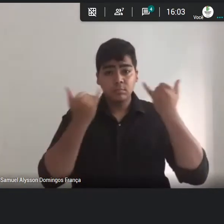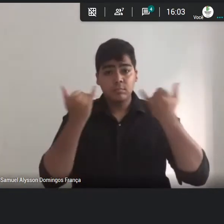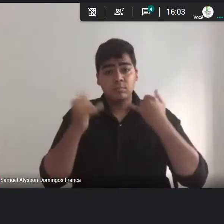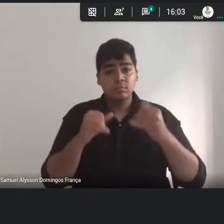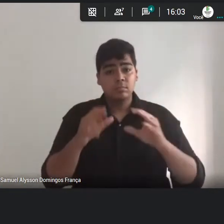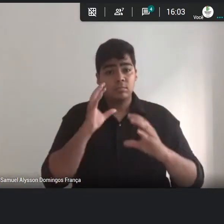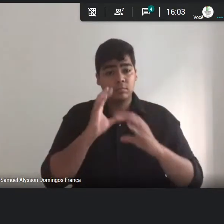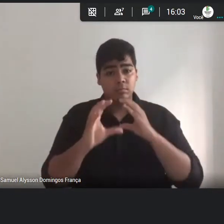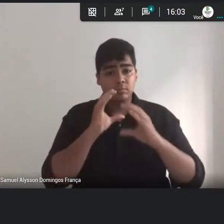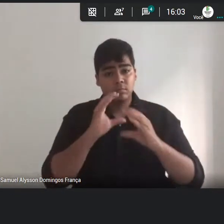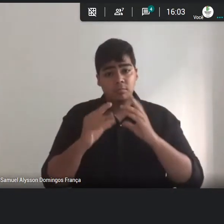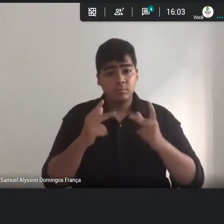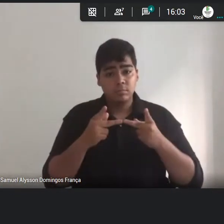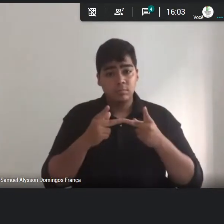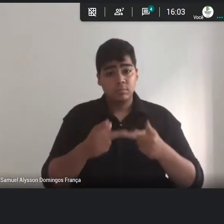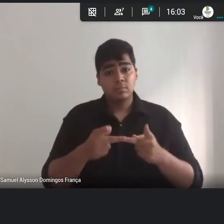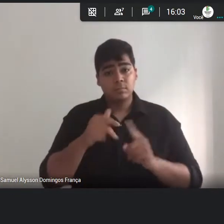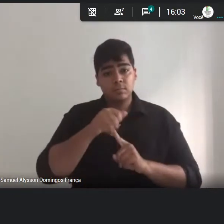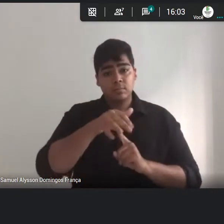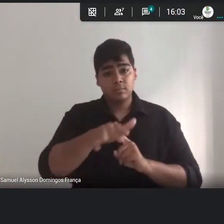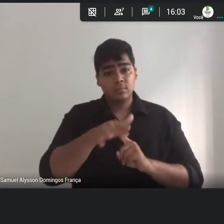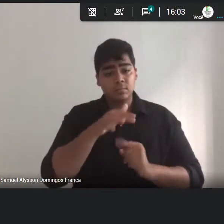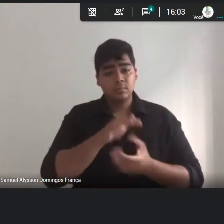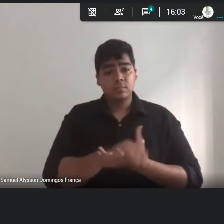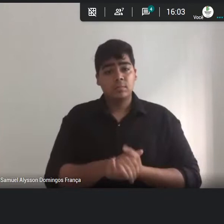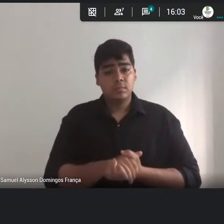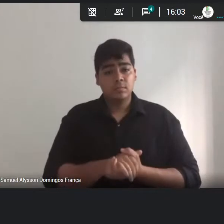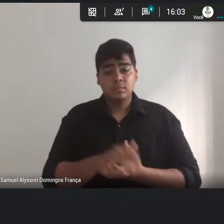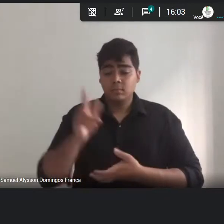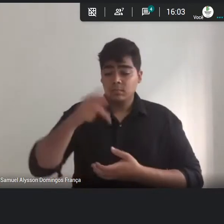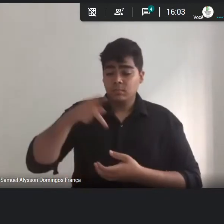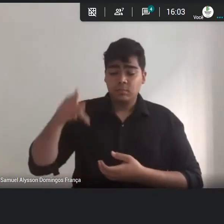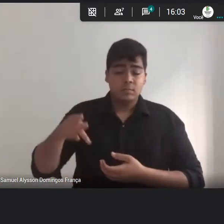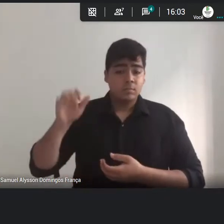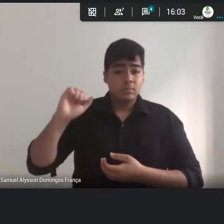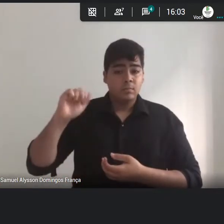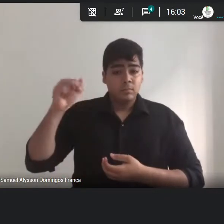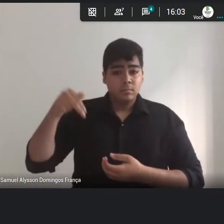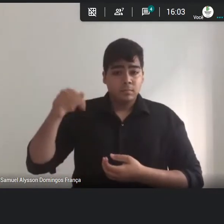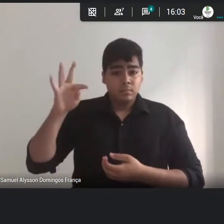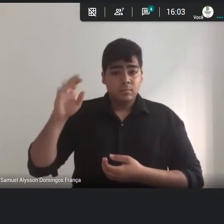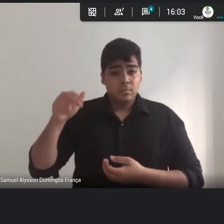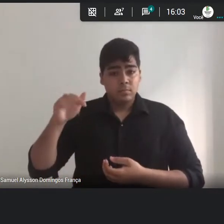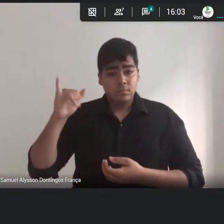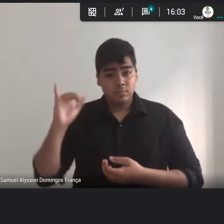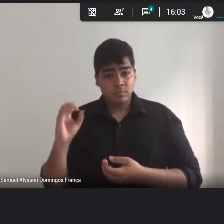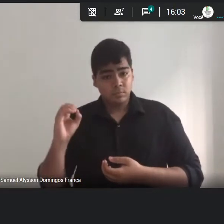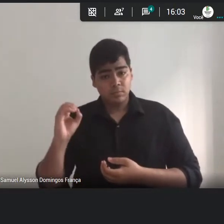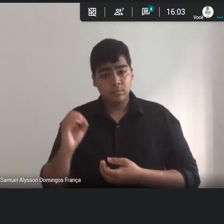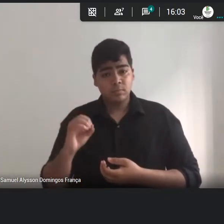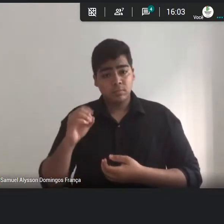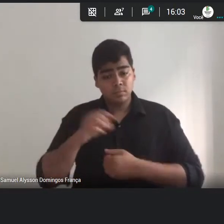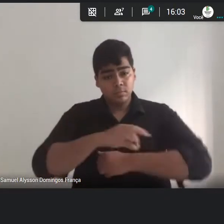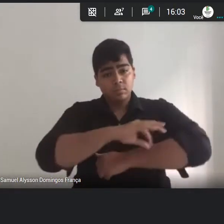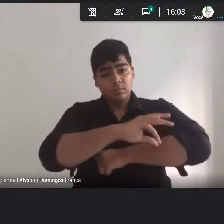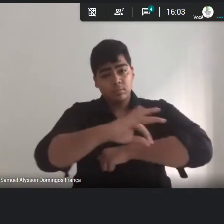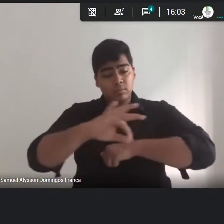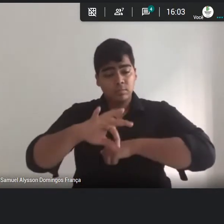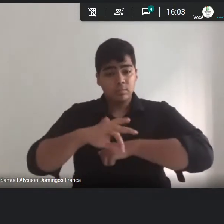comunicação de projetos de extensão. Professor Antônio Júnior é arquiteto e urbanista e mestre pela